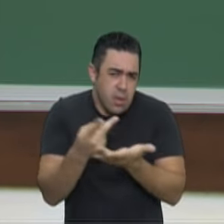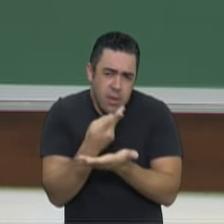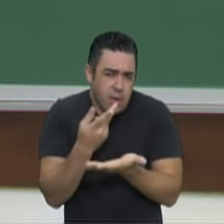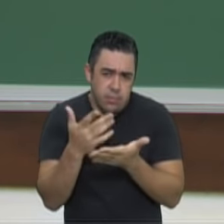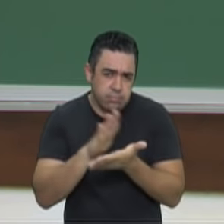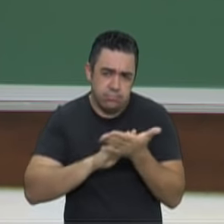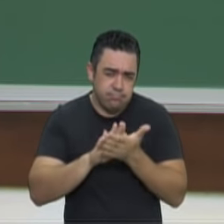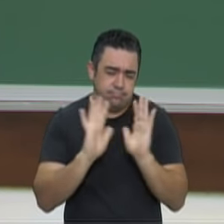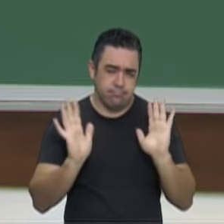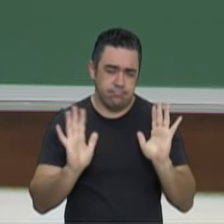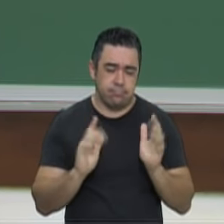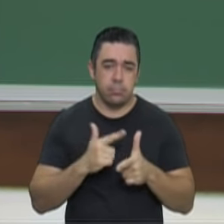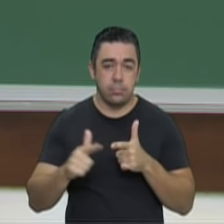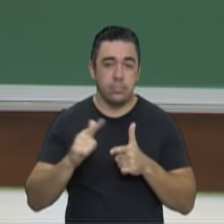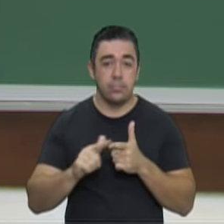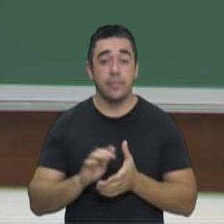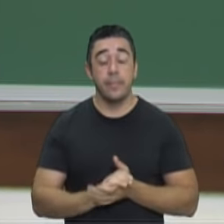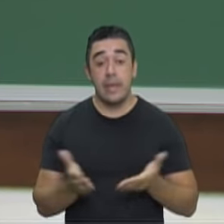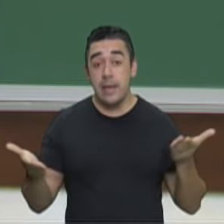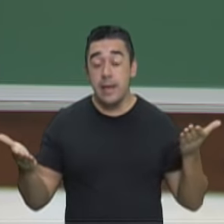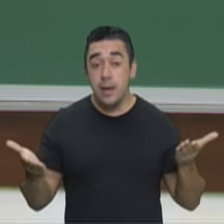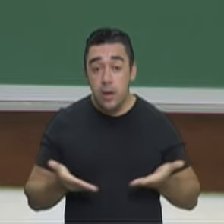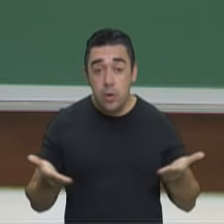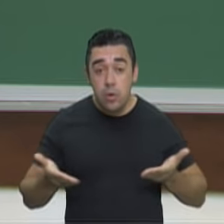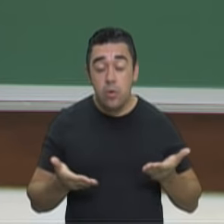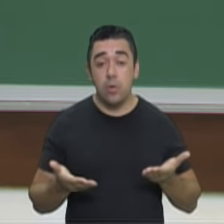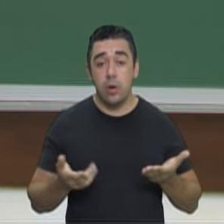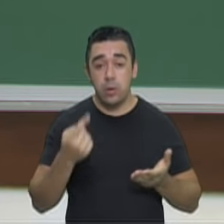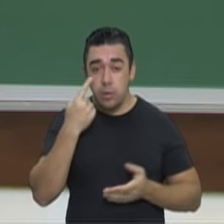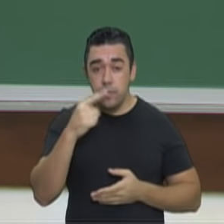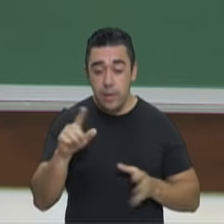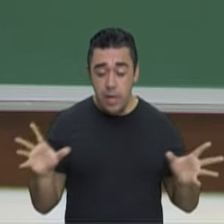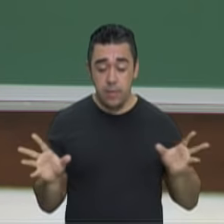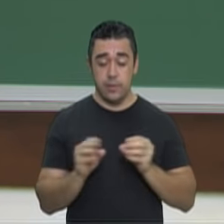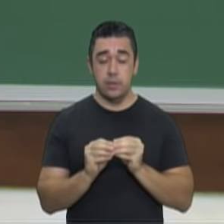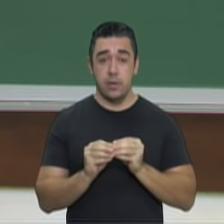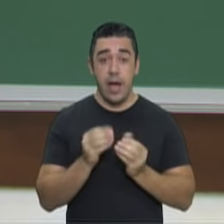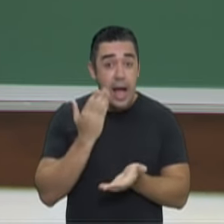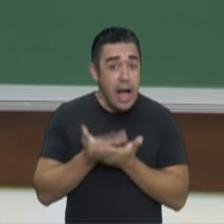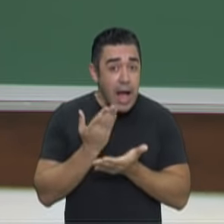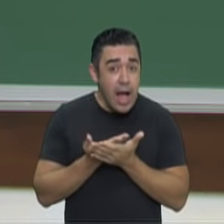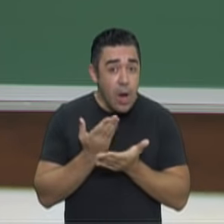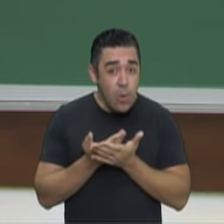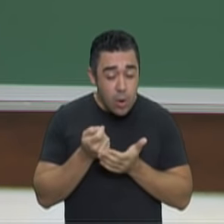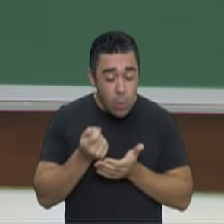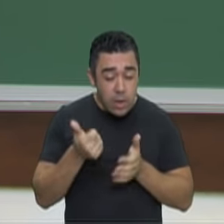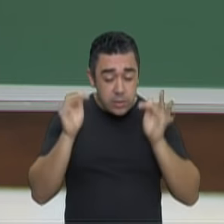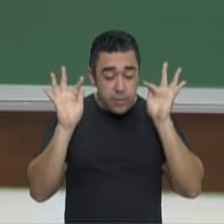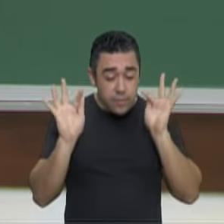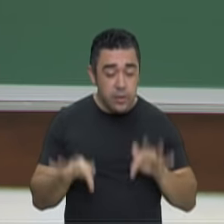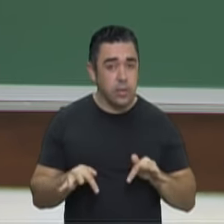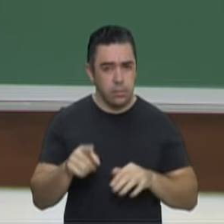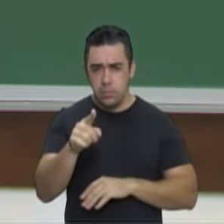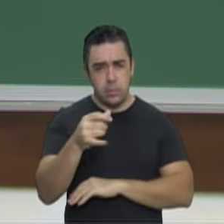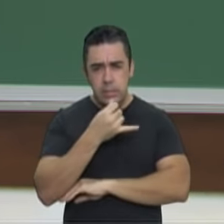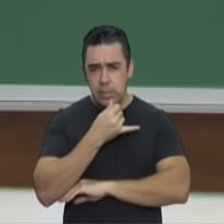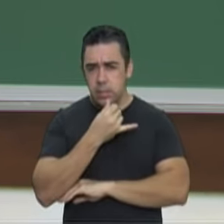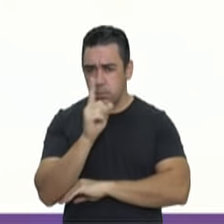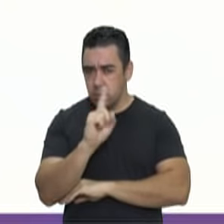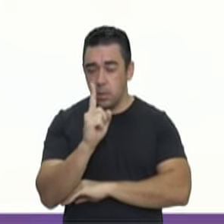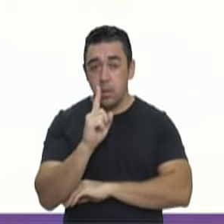nem sempre é o mais importante. E agora é hora da nossa revisão. Quer dizer que a nossa aula já está caminhando para o fim. Mas não fique triste.